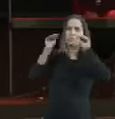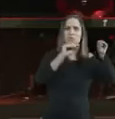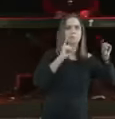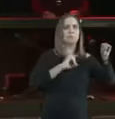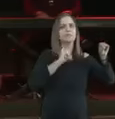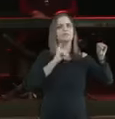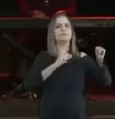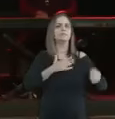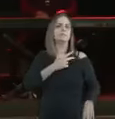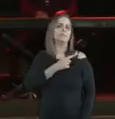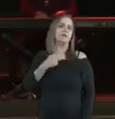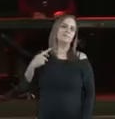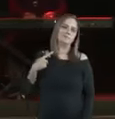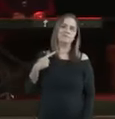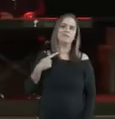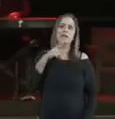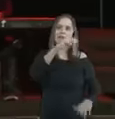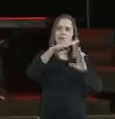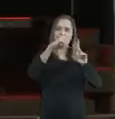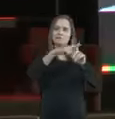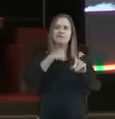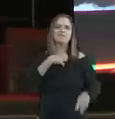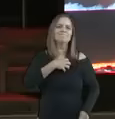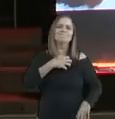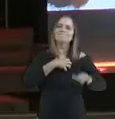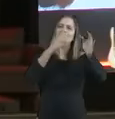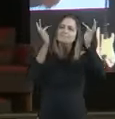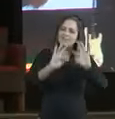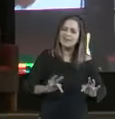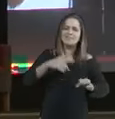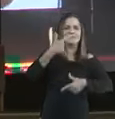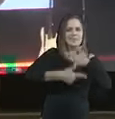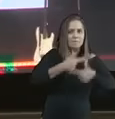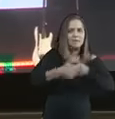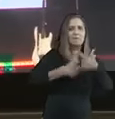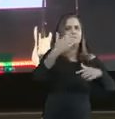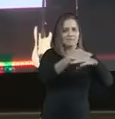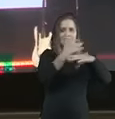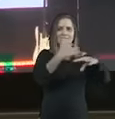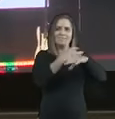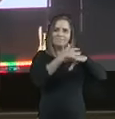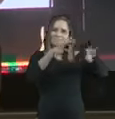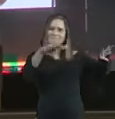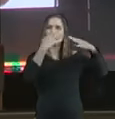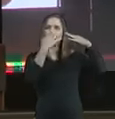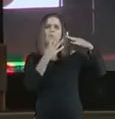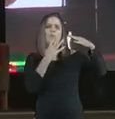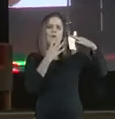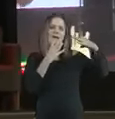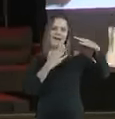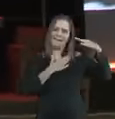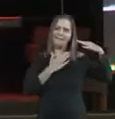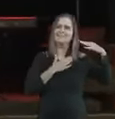Lá eu fui muito feliz, trabalhei, fiquei conhecido na cidade, muita coisa boa aconteceu, até